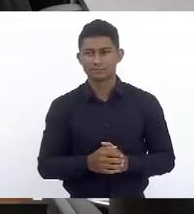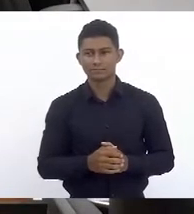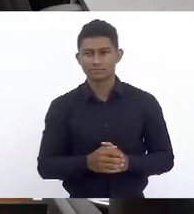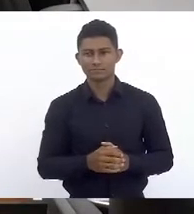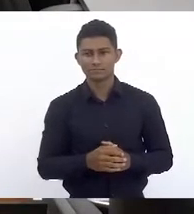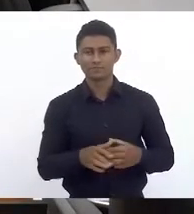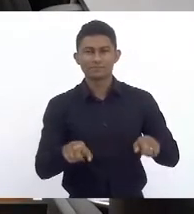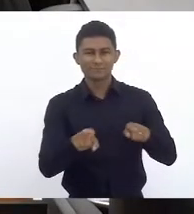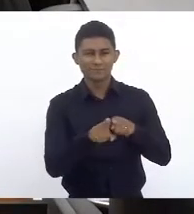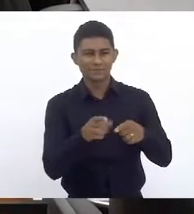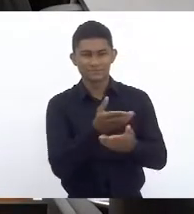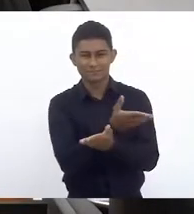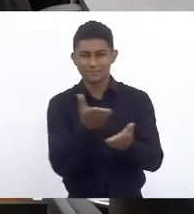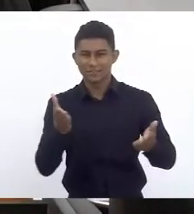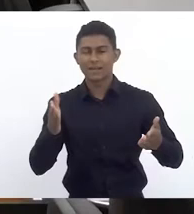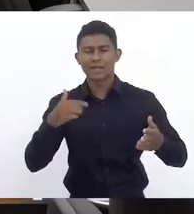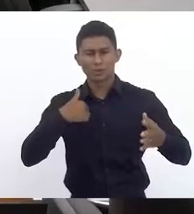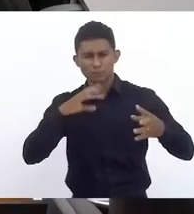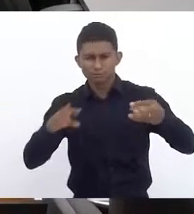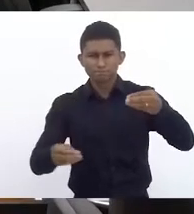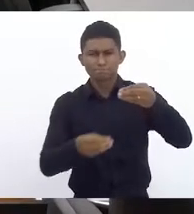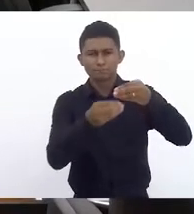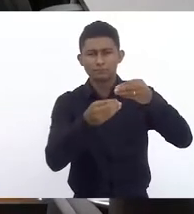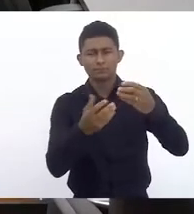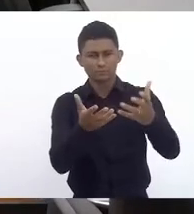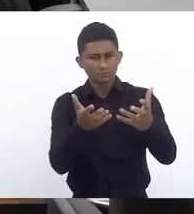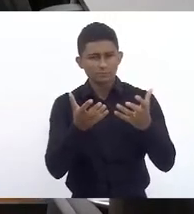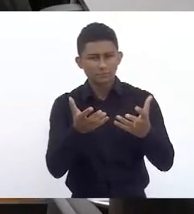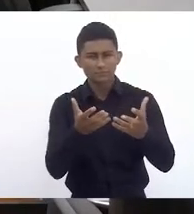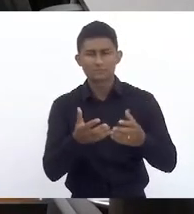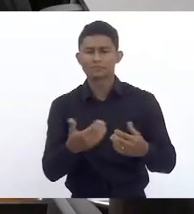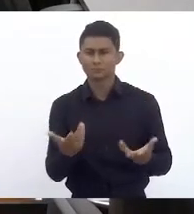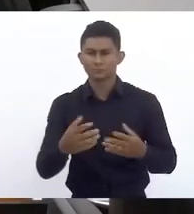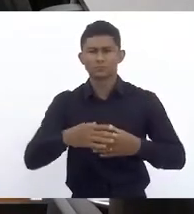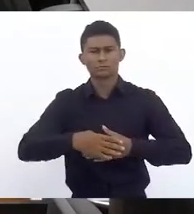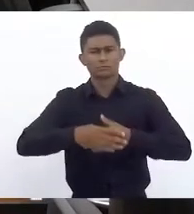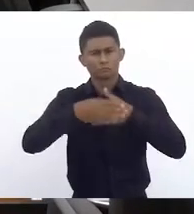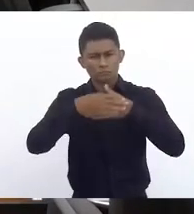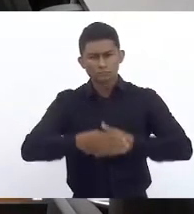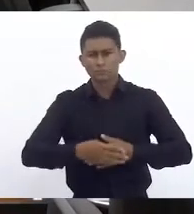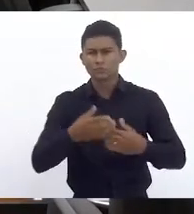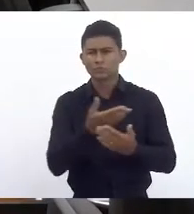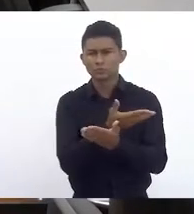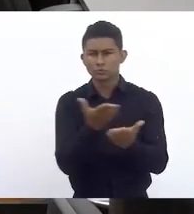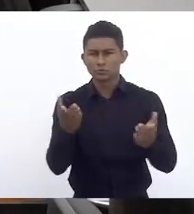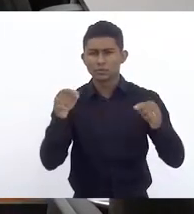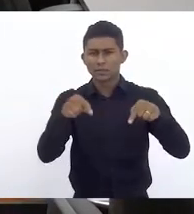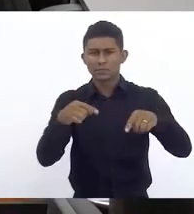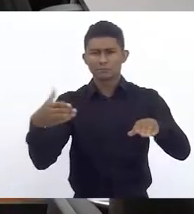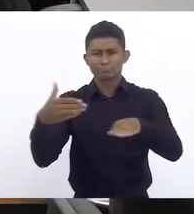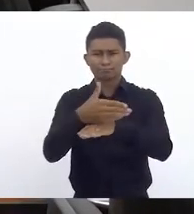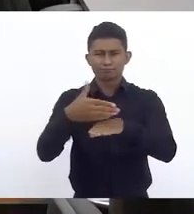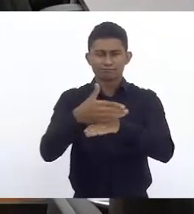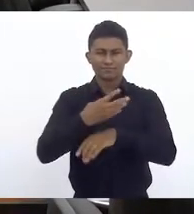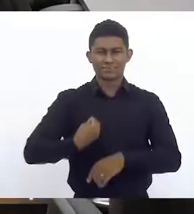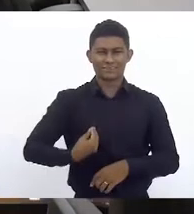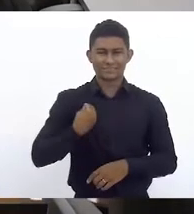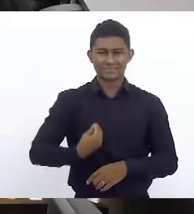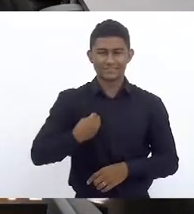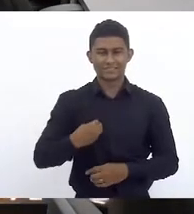cumprimentar algumas das palavras de Vossa Excelência. Gostaria de cumprimentar a todos que estão presentes nessa audiência, sendo